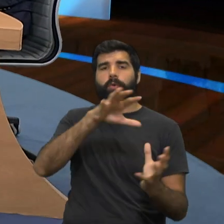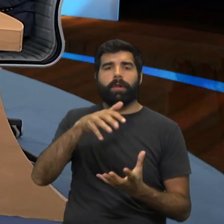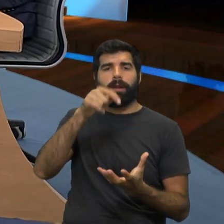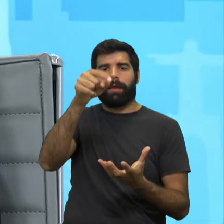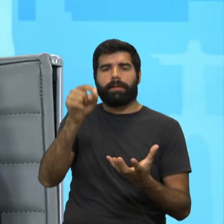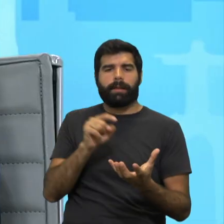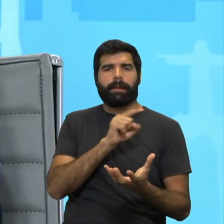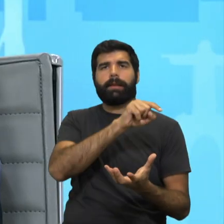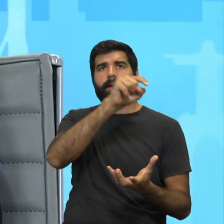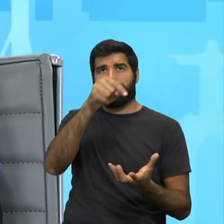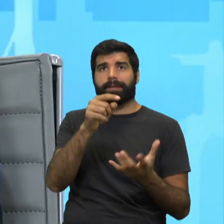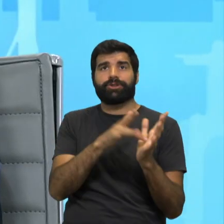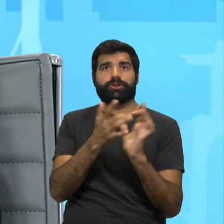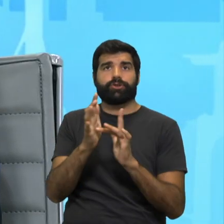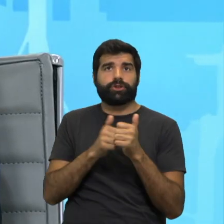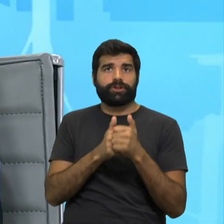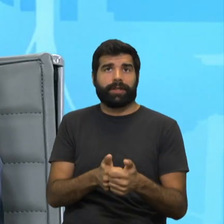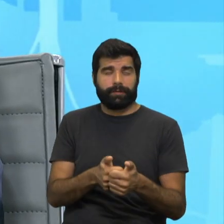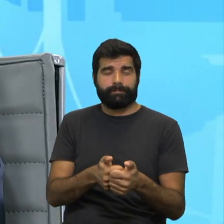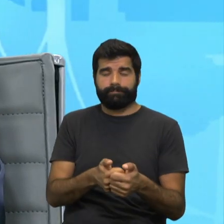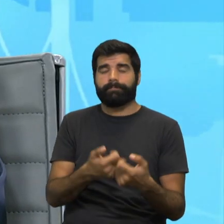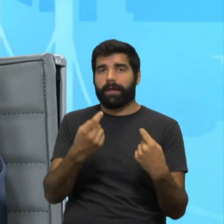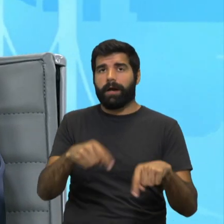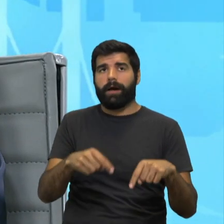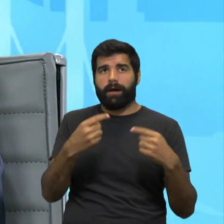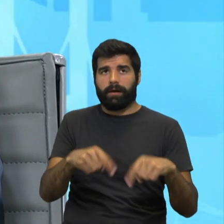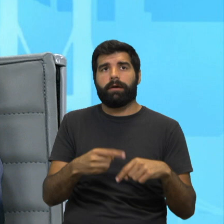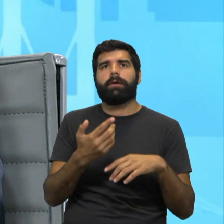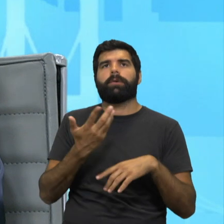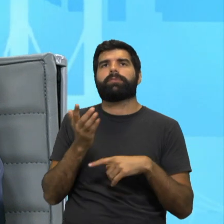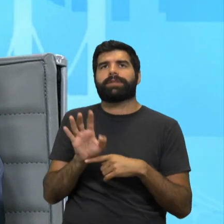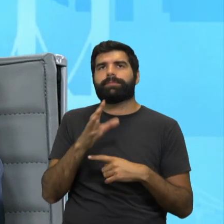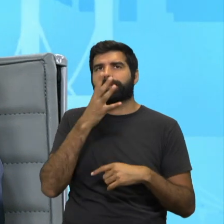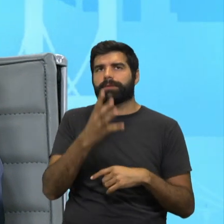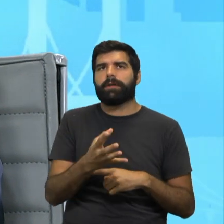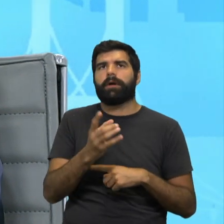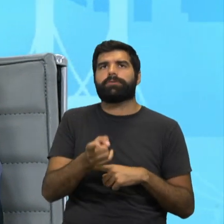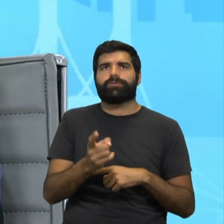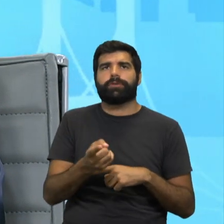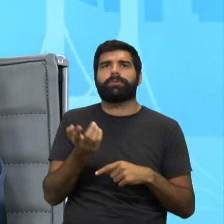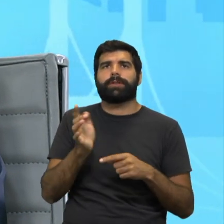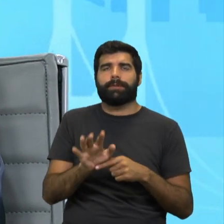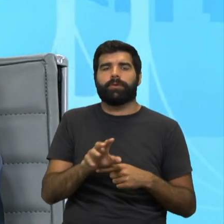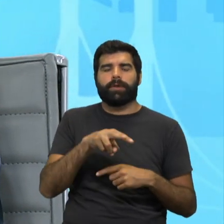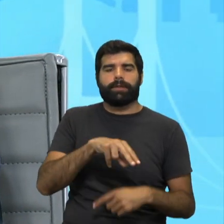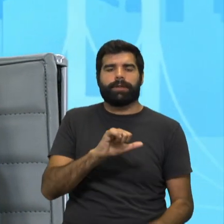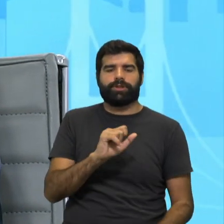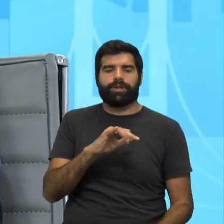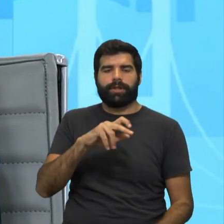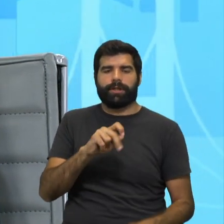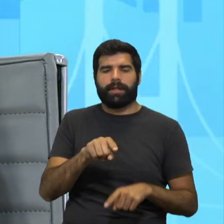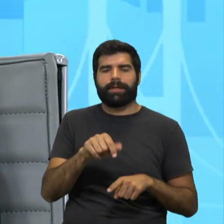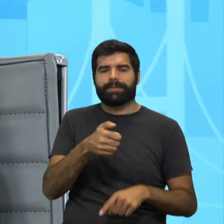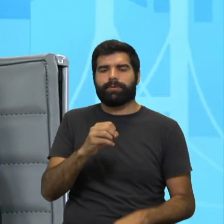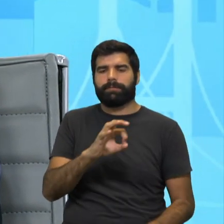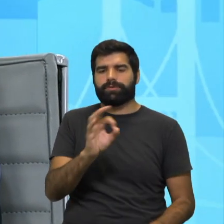onde a comunidade cristã está presente e, por exemplo, falando no caso, por exemplo, da Nigéria, em que cerca de